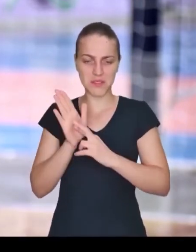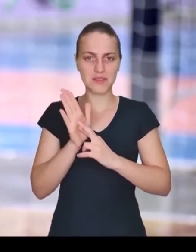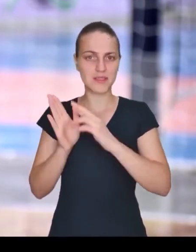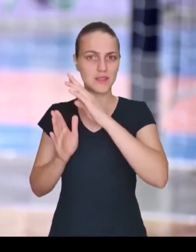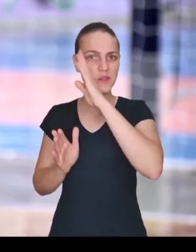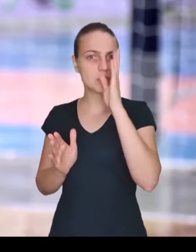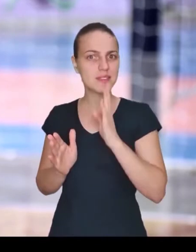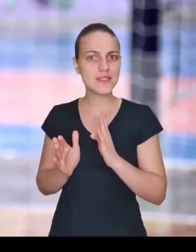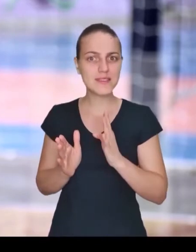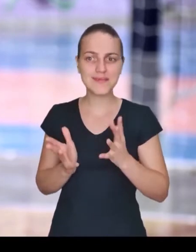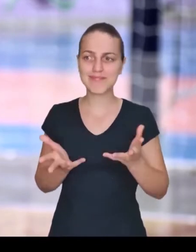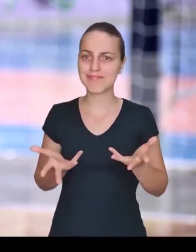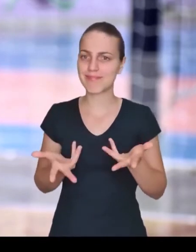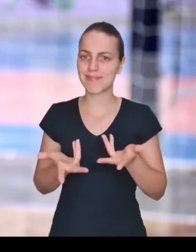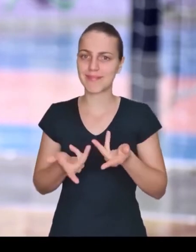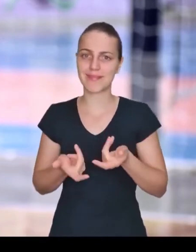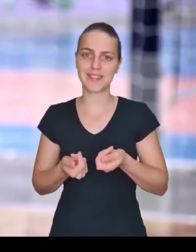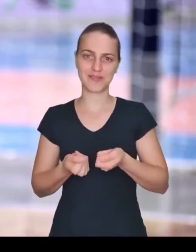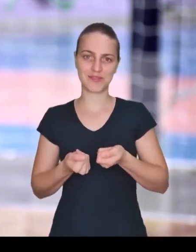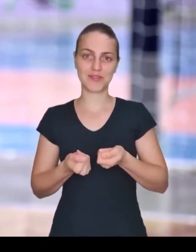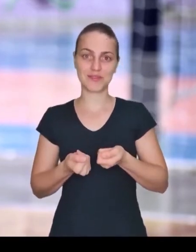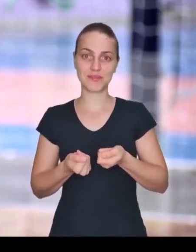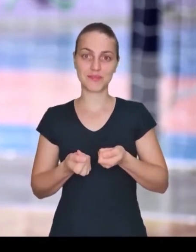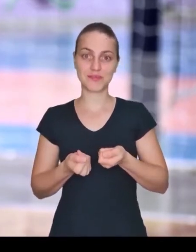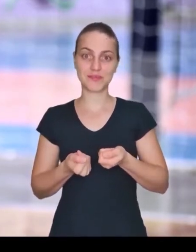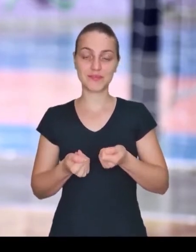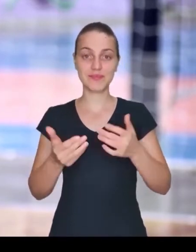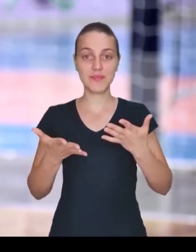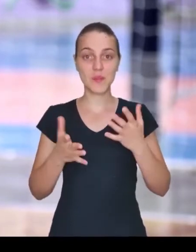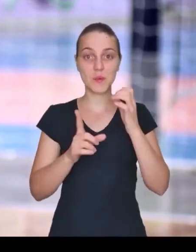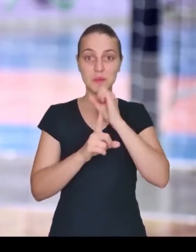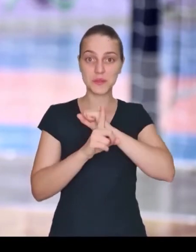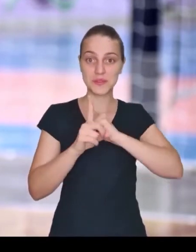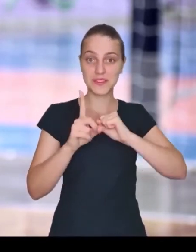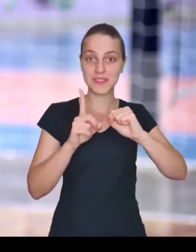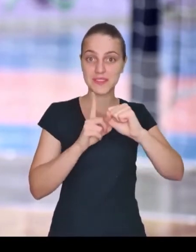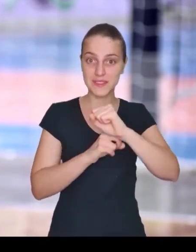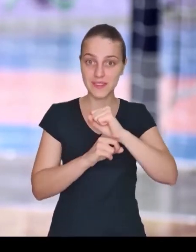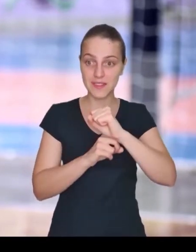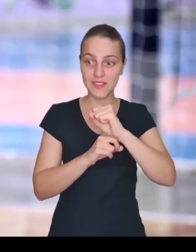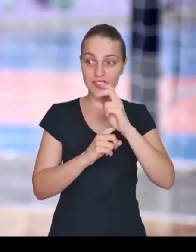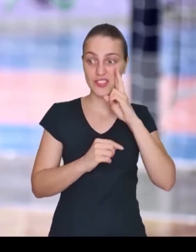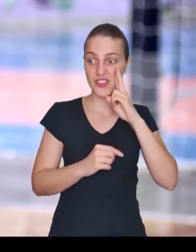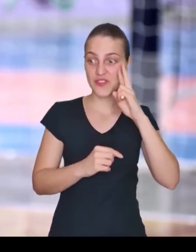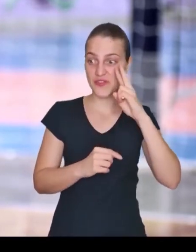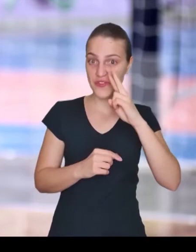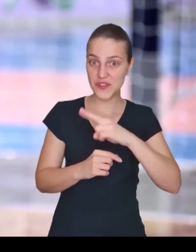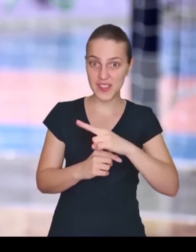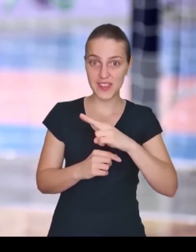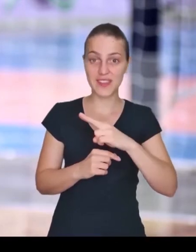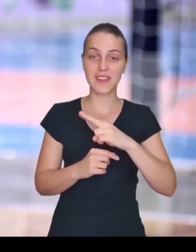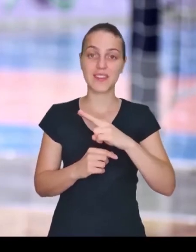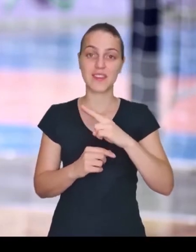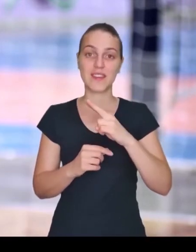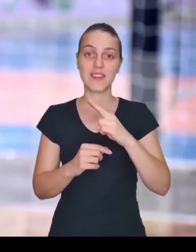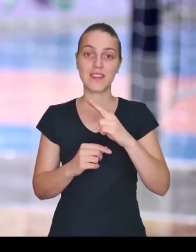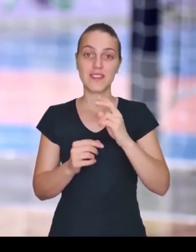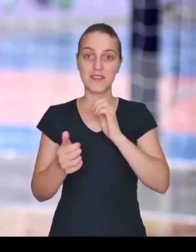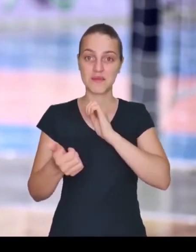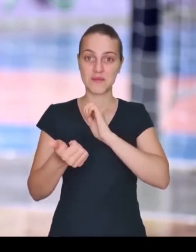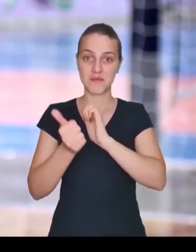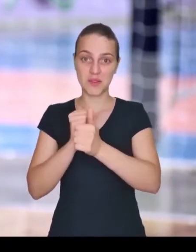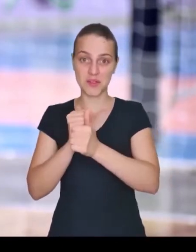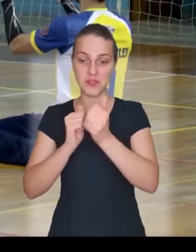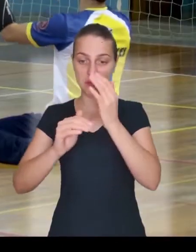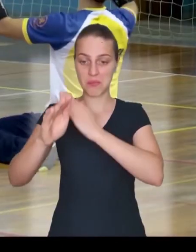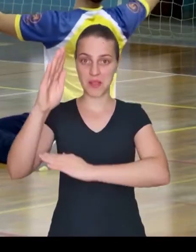para a sociedade, ter essa visibilidade do esporte paralímpico traria uma outra noção, um outro olhar das nossas